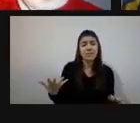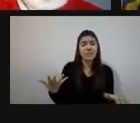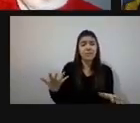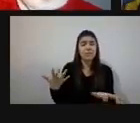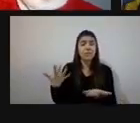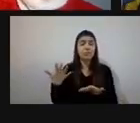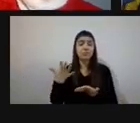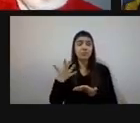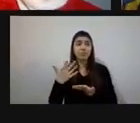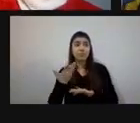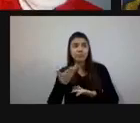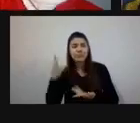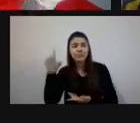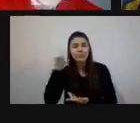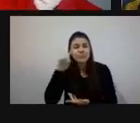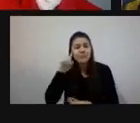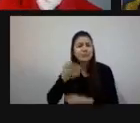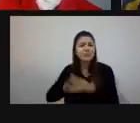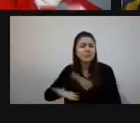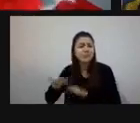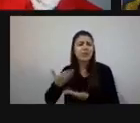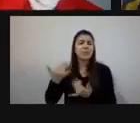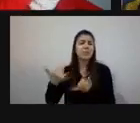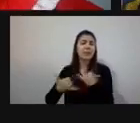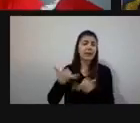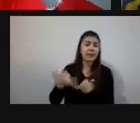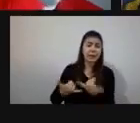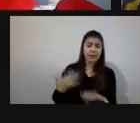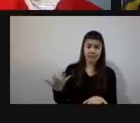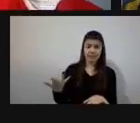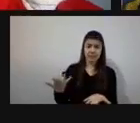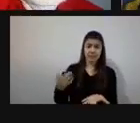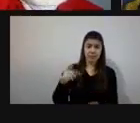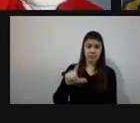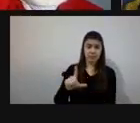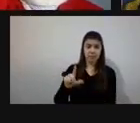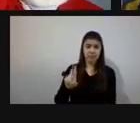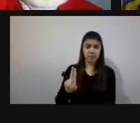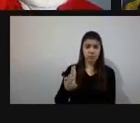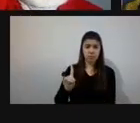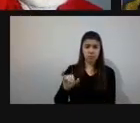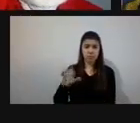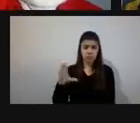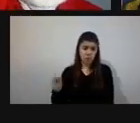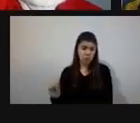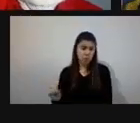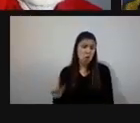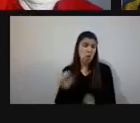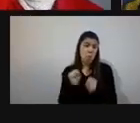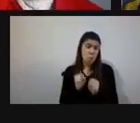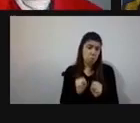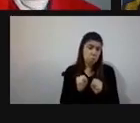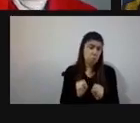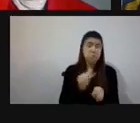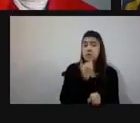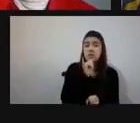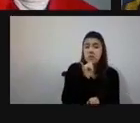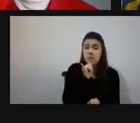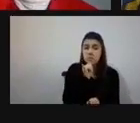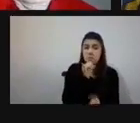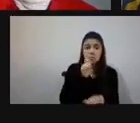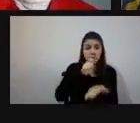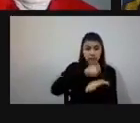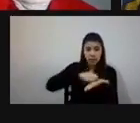né? Às vezes um papelzinho numa caixinha que a cada semana é colocada num lugar diferente da escola, ou espalha em 4, 5